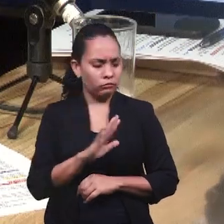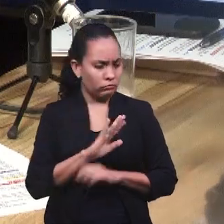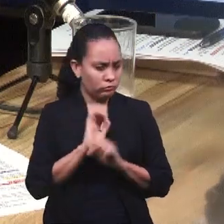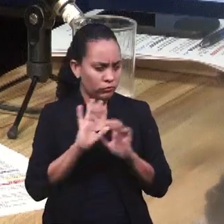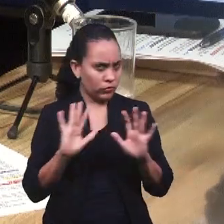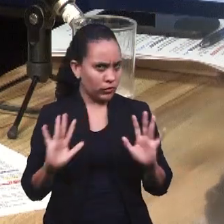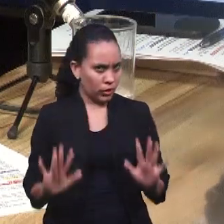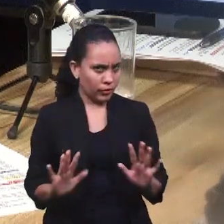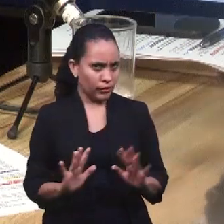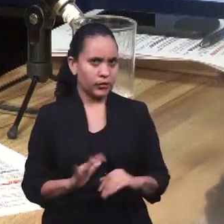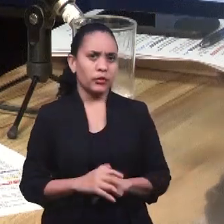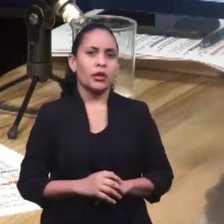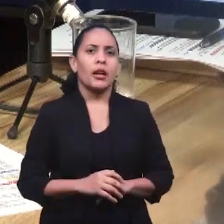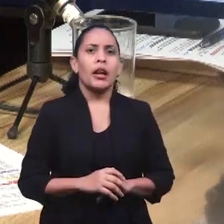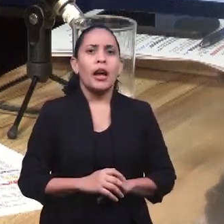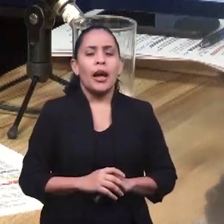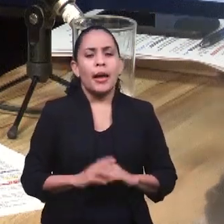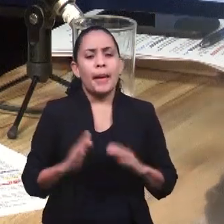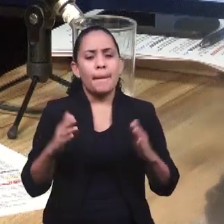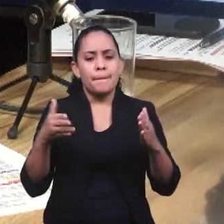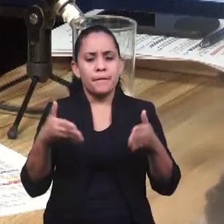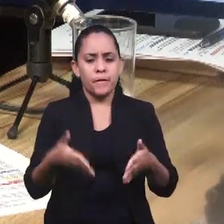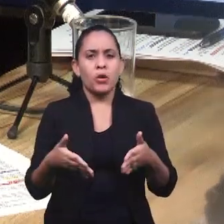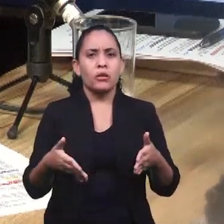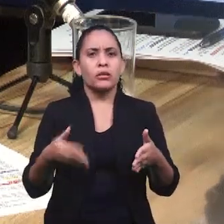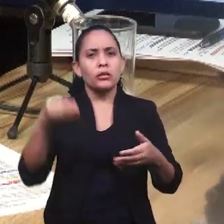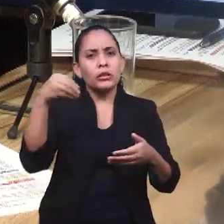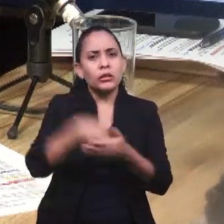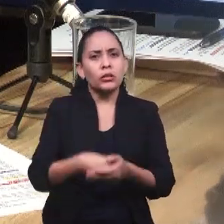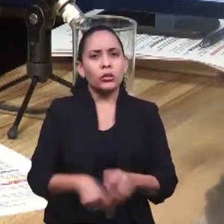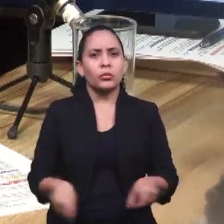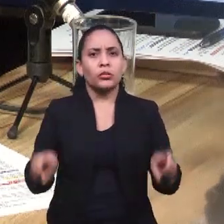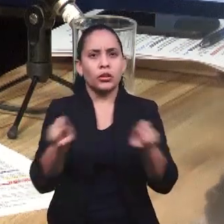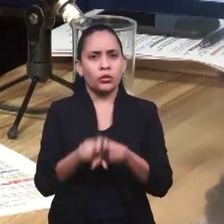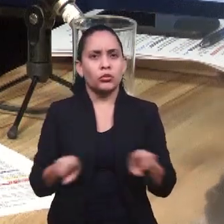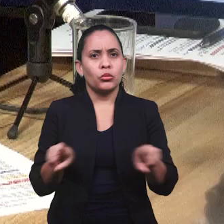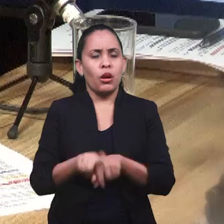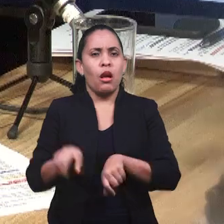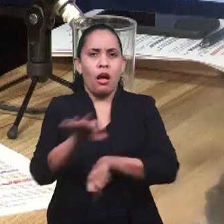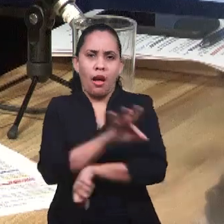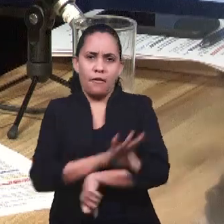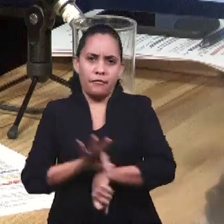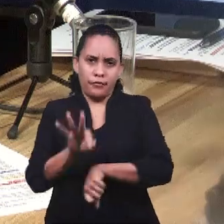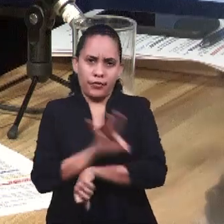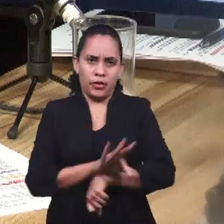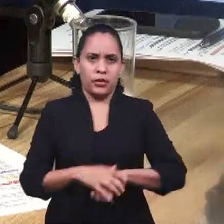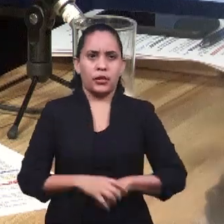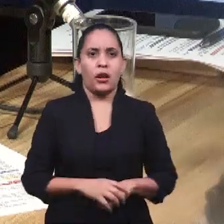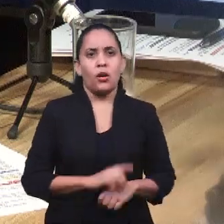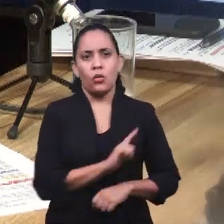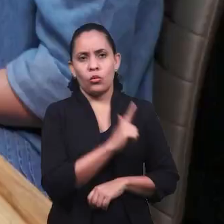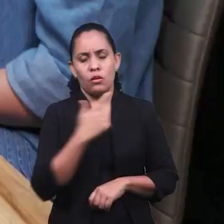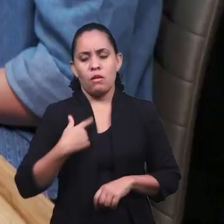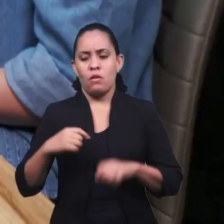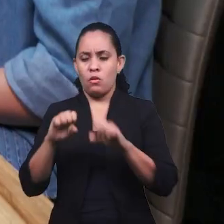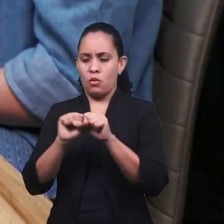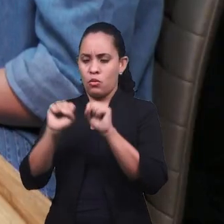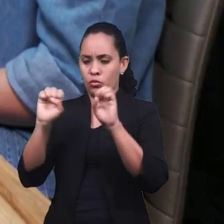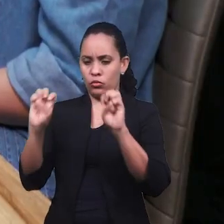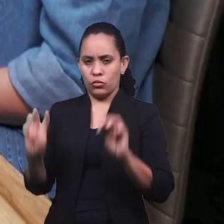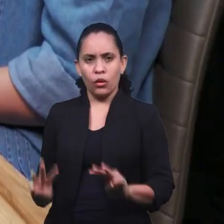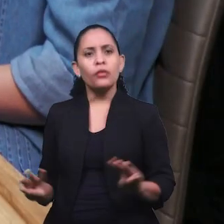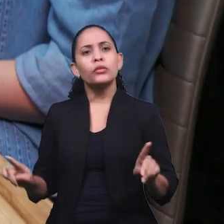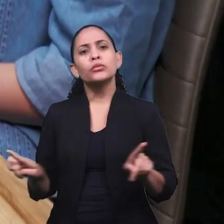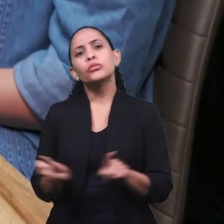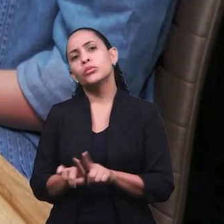gente material. monta, né, tal. E a parte de software já seria o programa, aquilo, né, ou seja, essa parte, então unir, né, Unir as